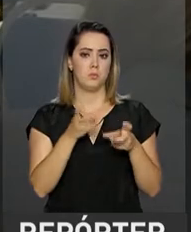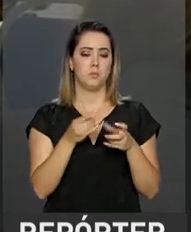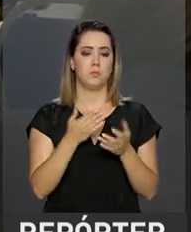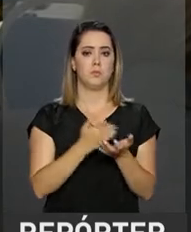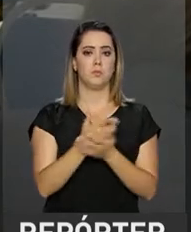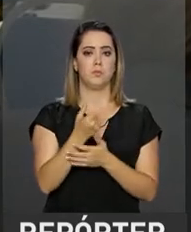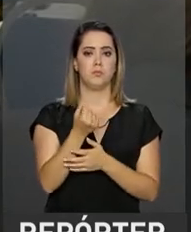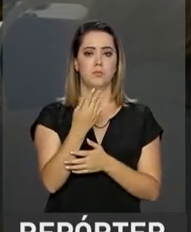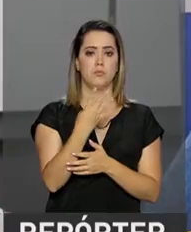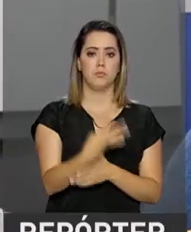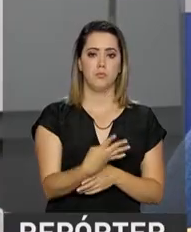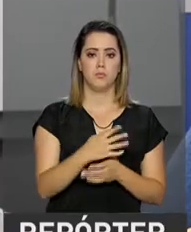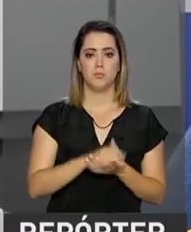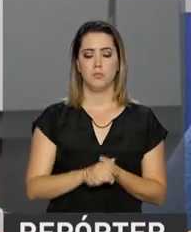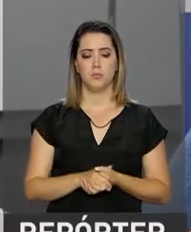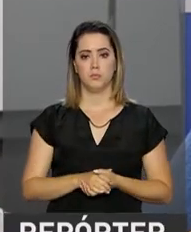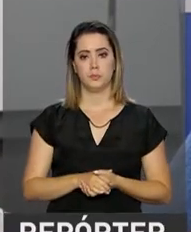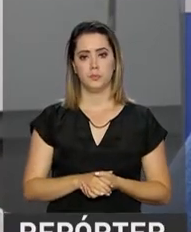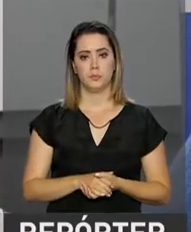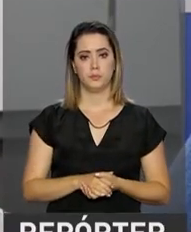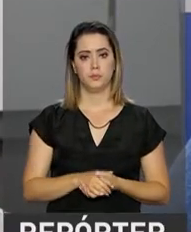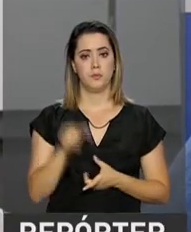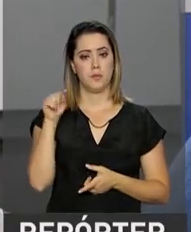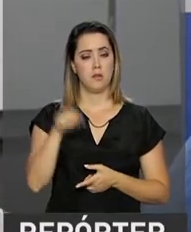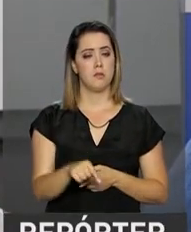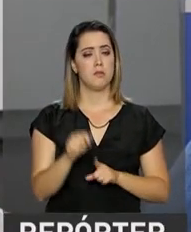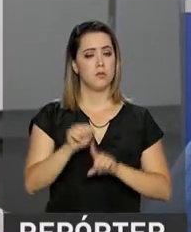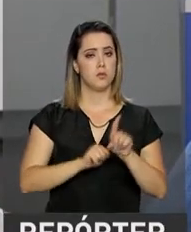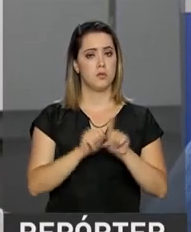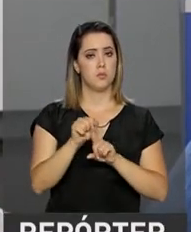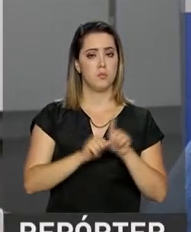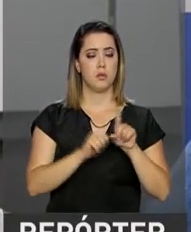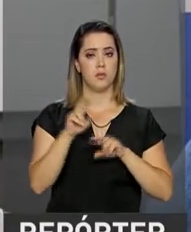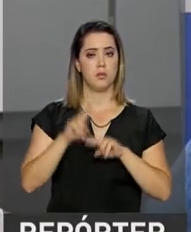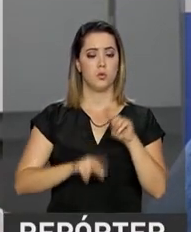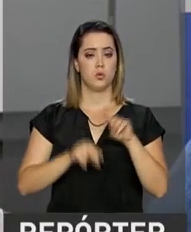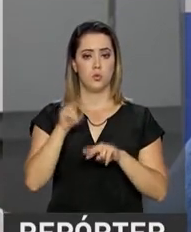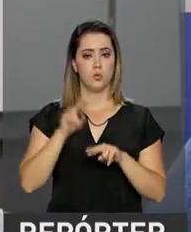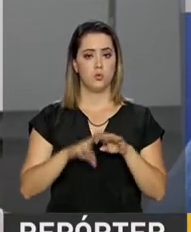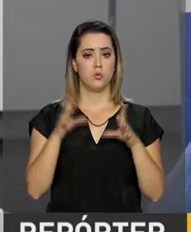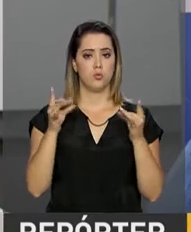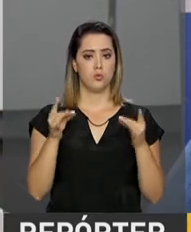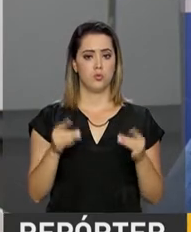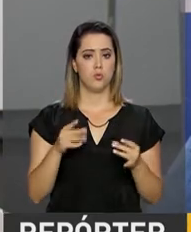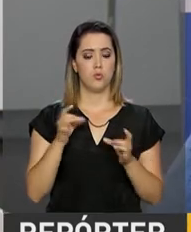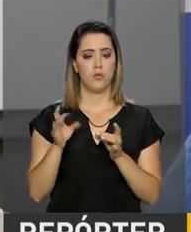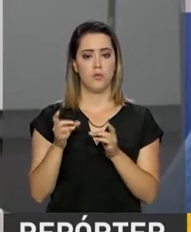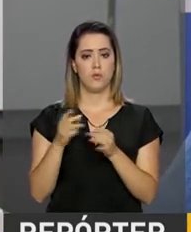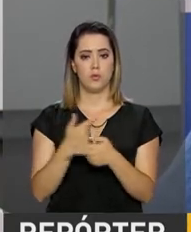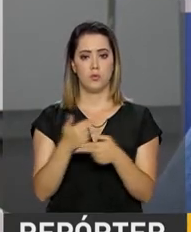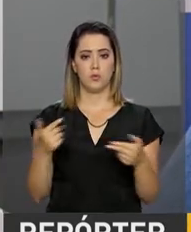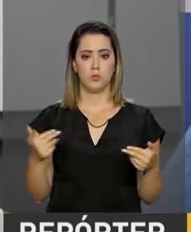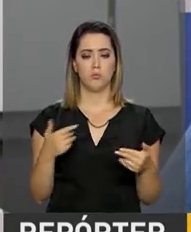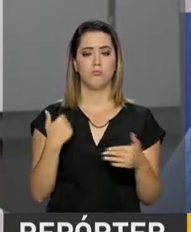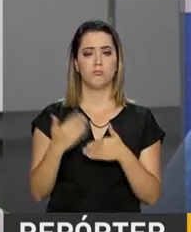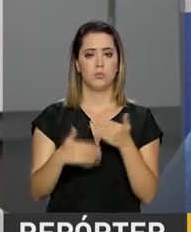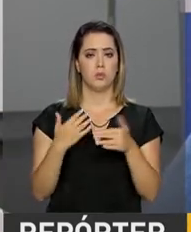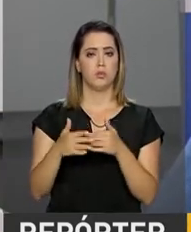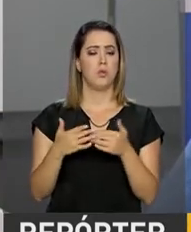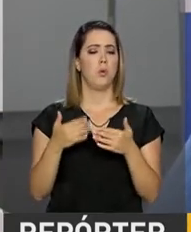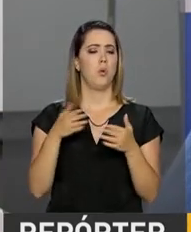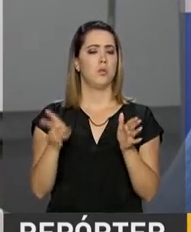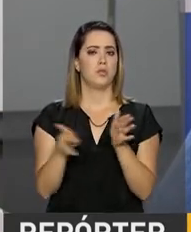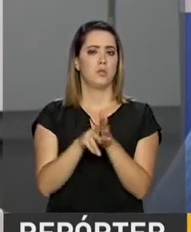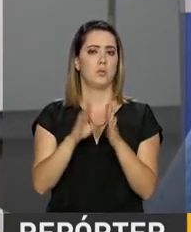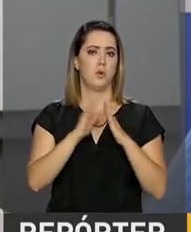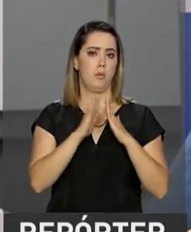de 2014. O destaque nesse mês de junho foi para as vendas de bens duráveis, eletrodomésticos